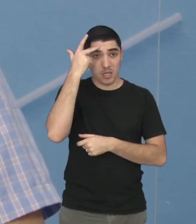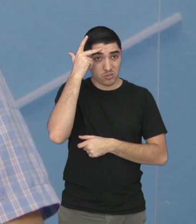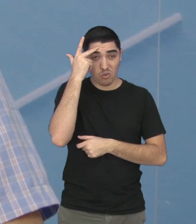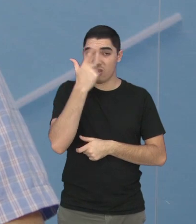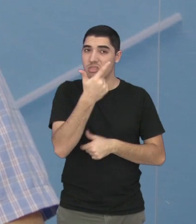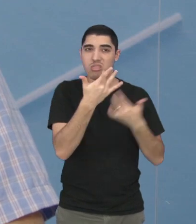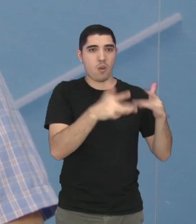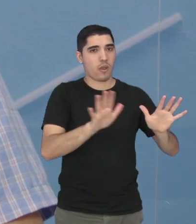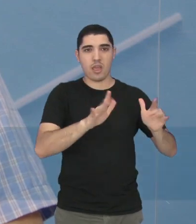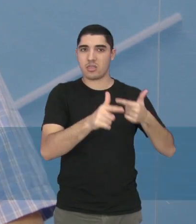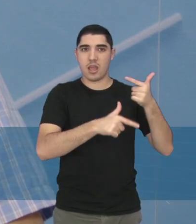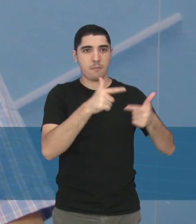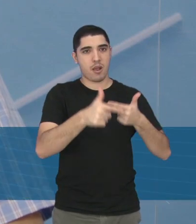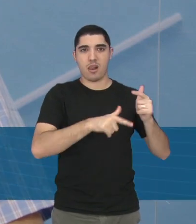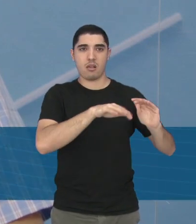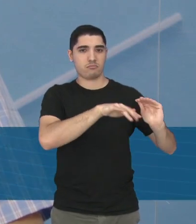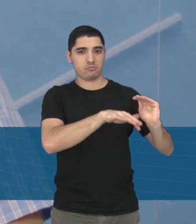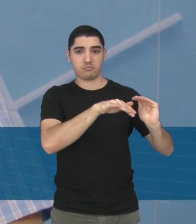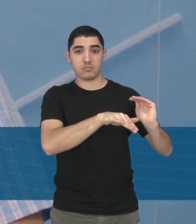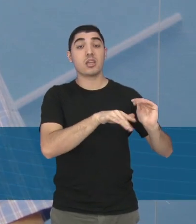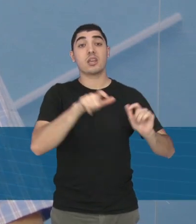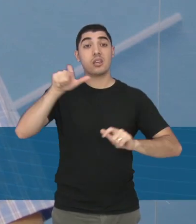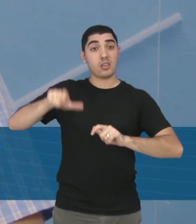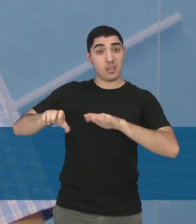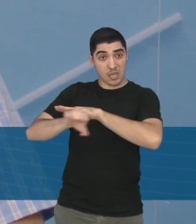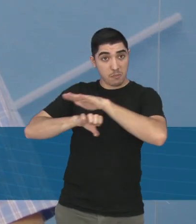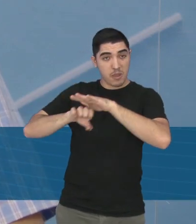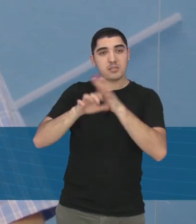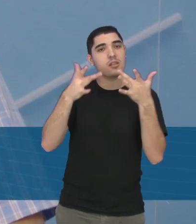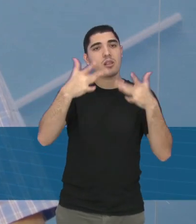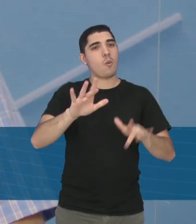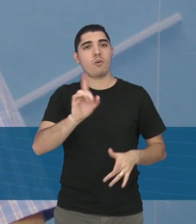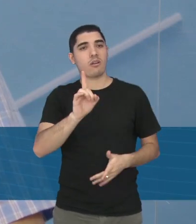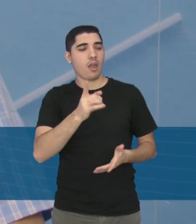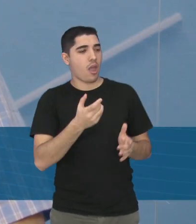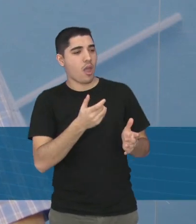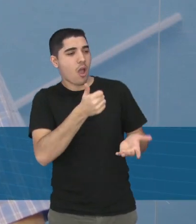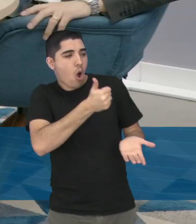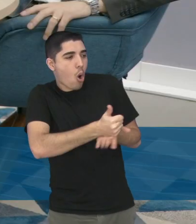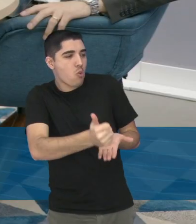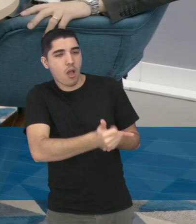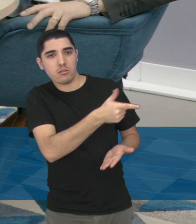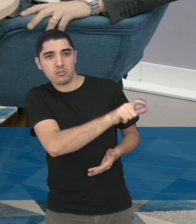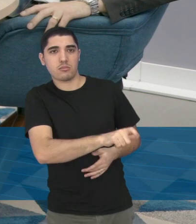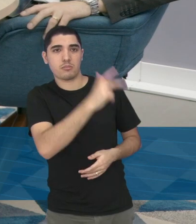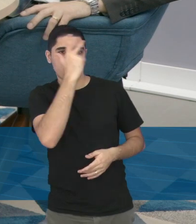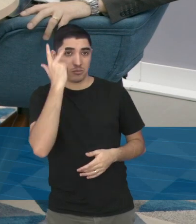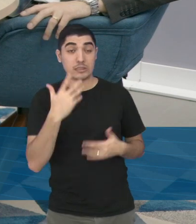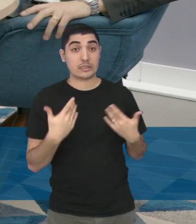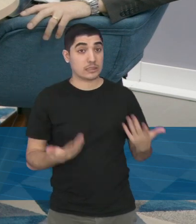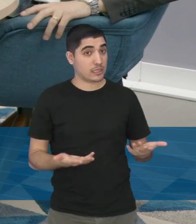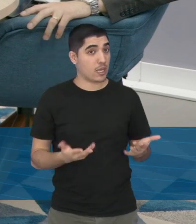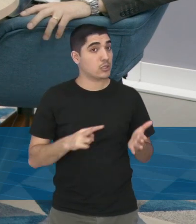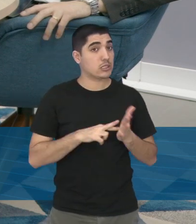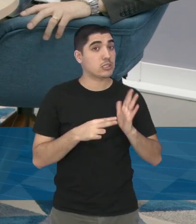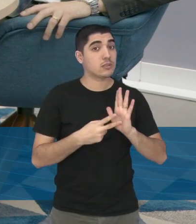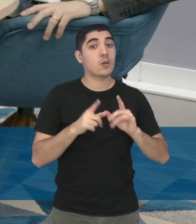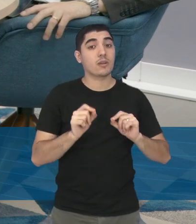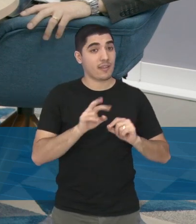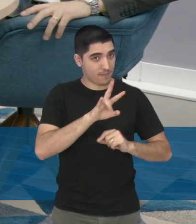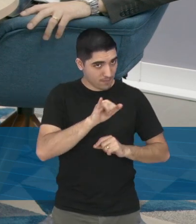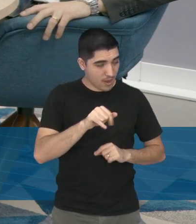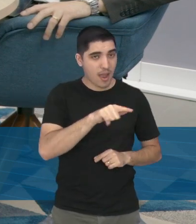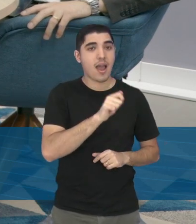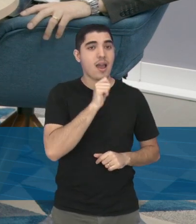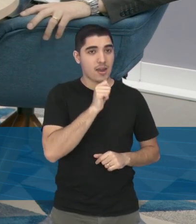mais trabalhar e muitas empresas não querem mais contratar. É mesmo. Tá? Então, isso quer dizer que é o seguinte, vai haver um